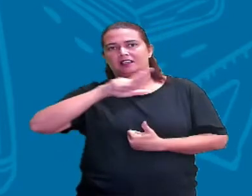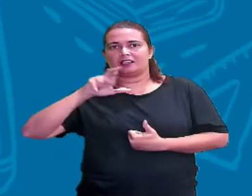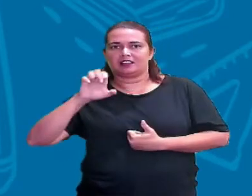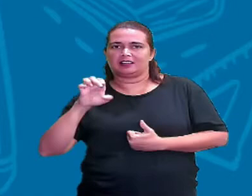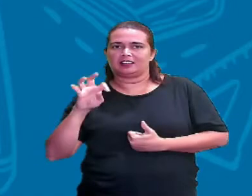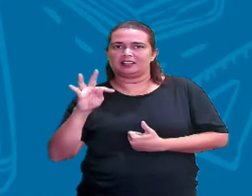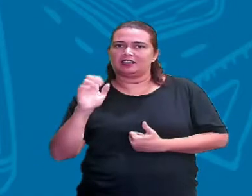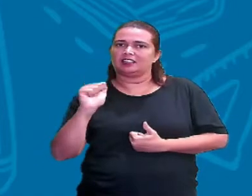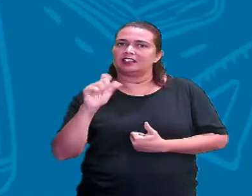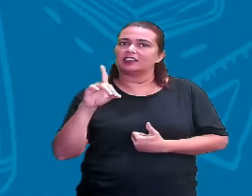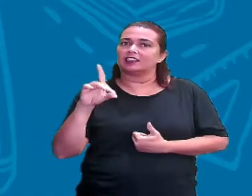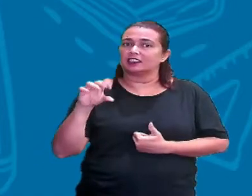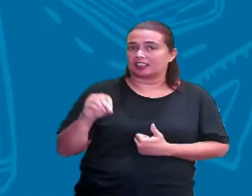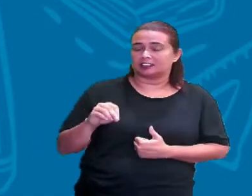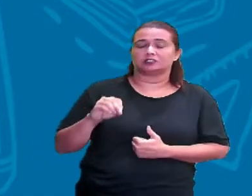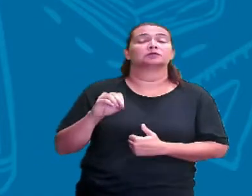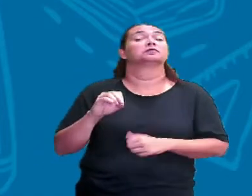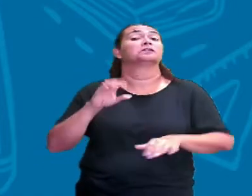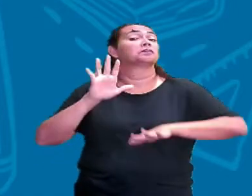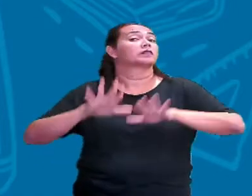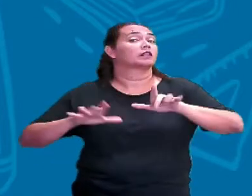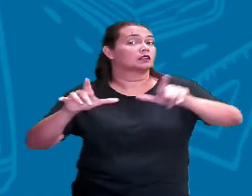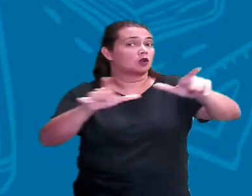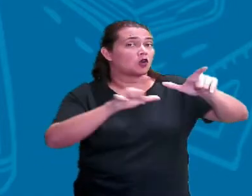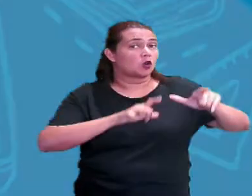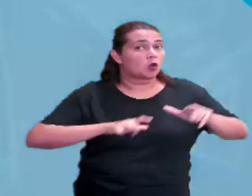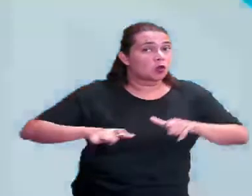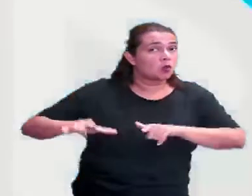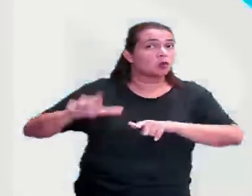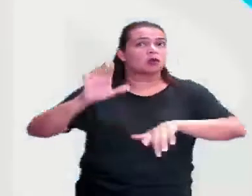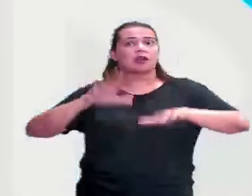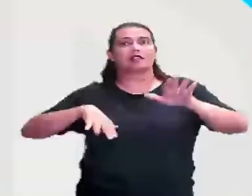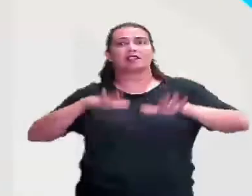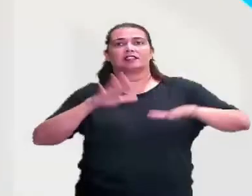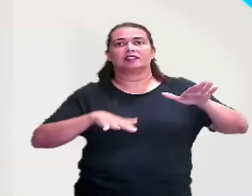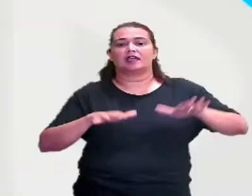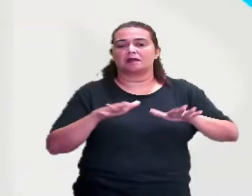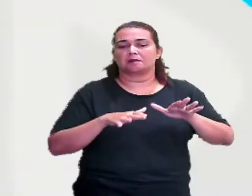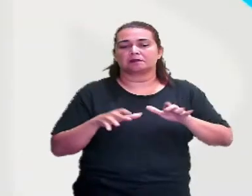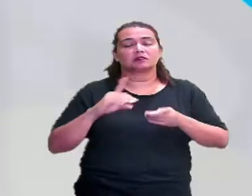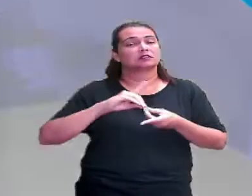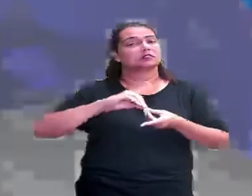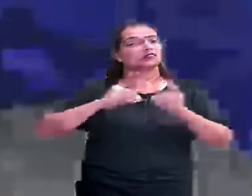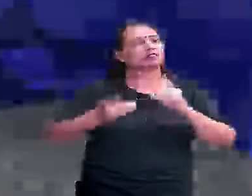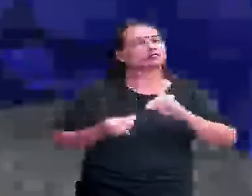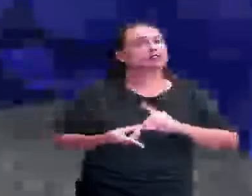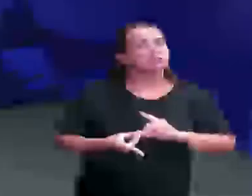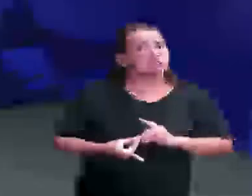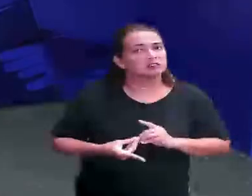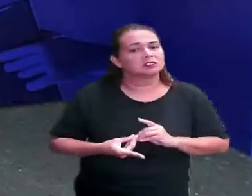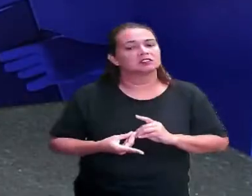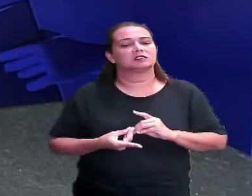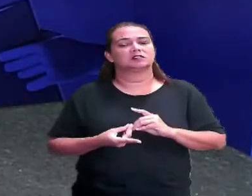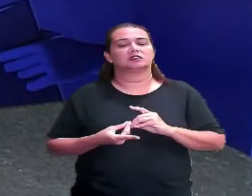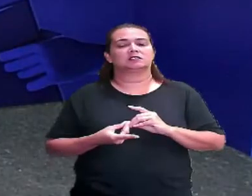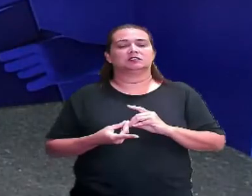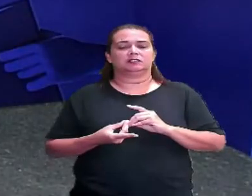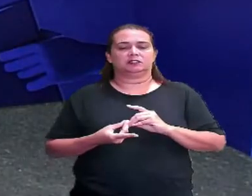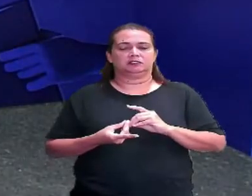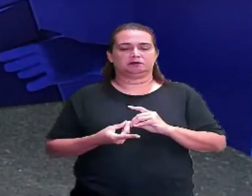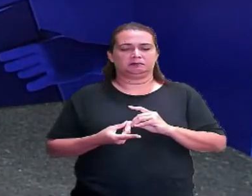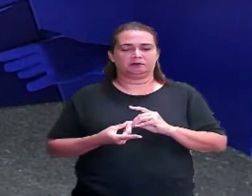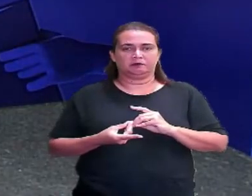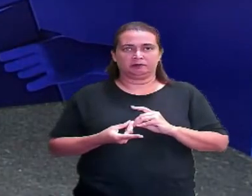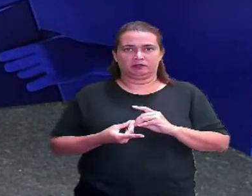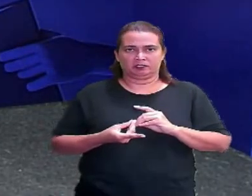fala determinado idioma, não é? O determinado dialeto, vamos dizer assim, as